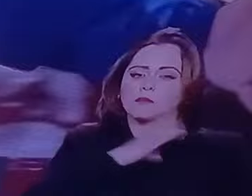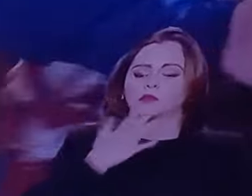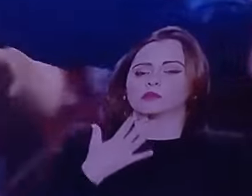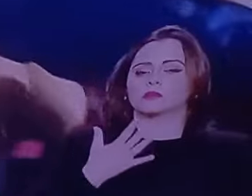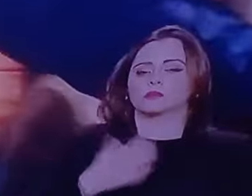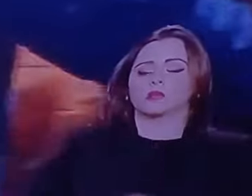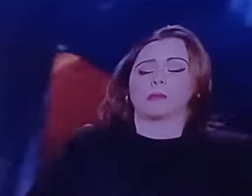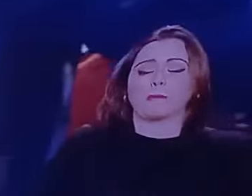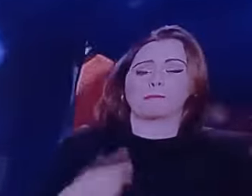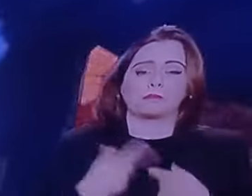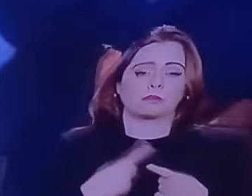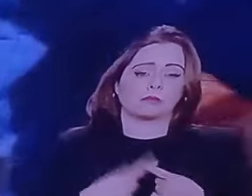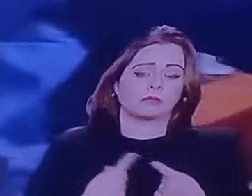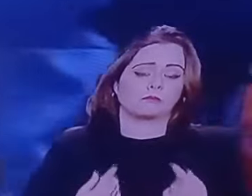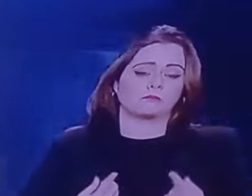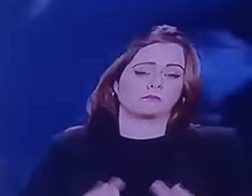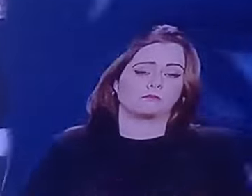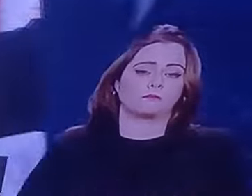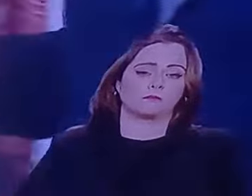porque